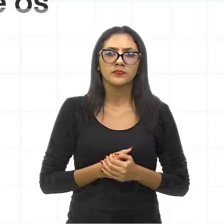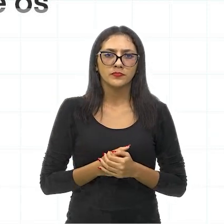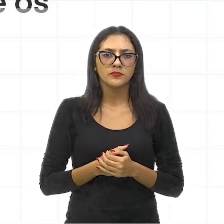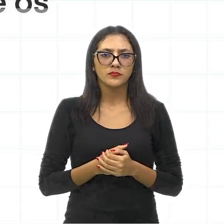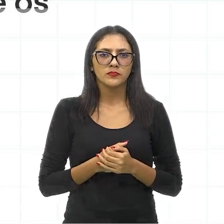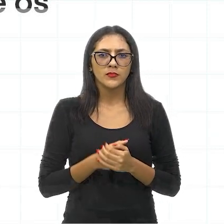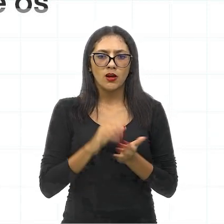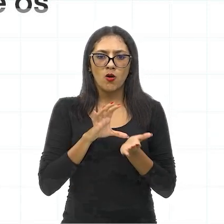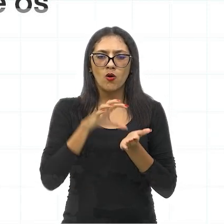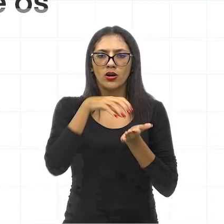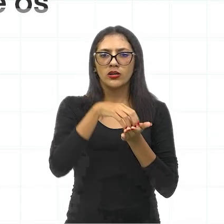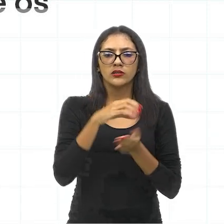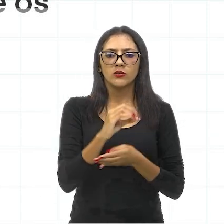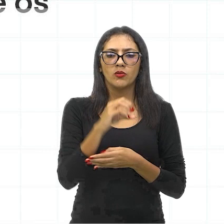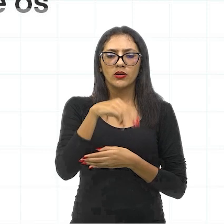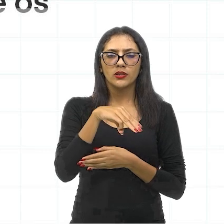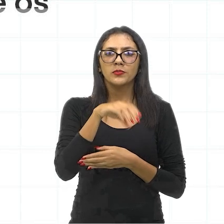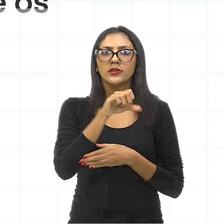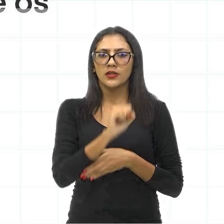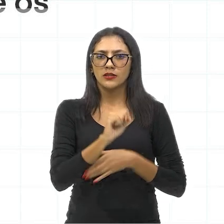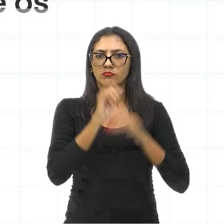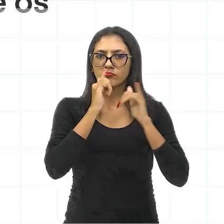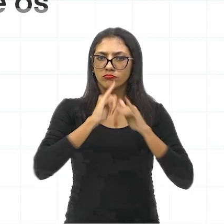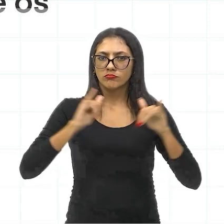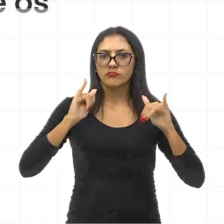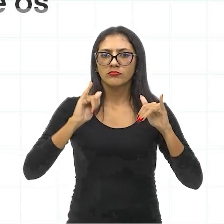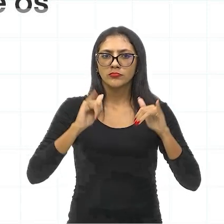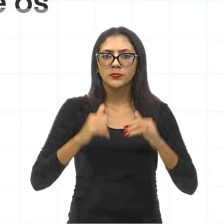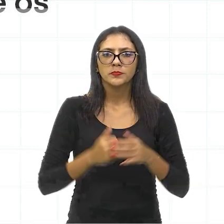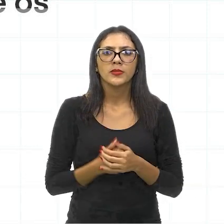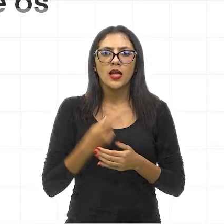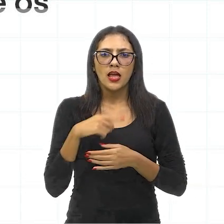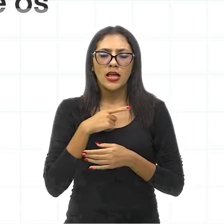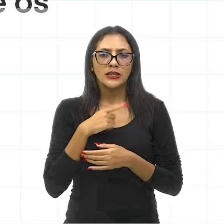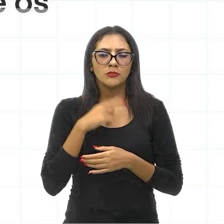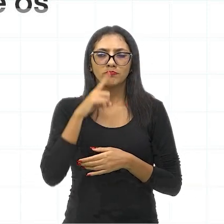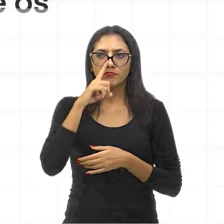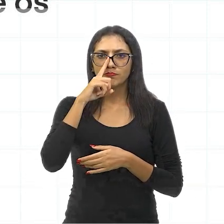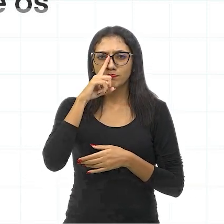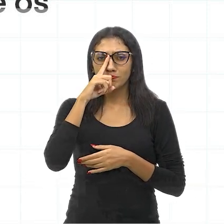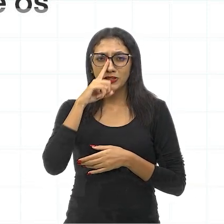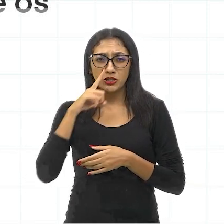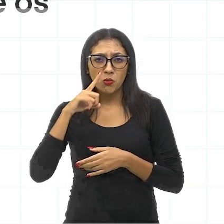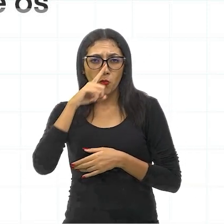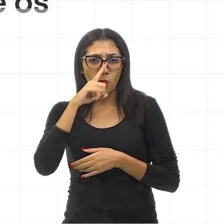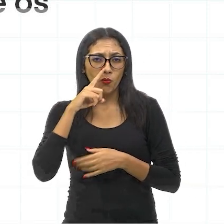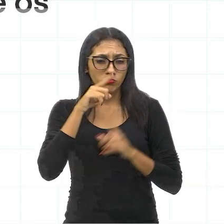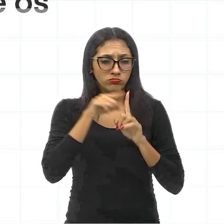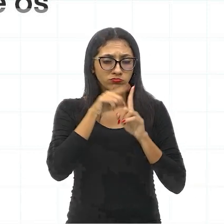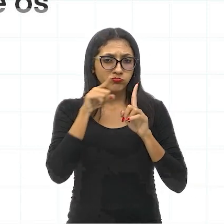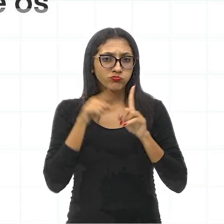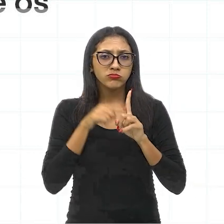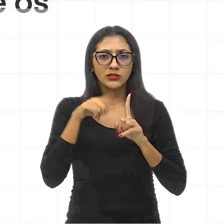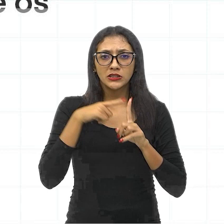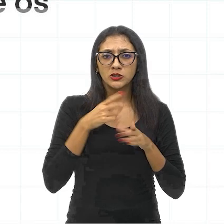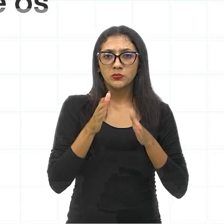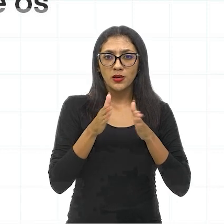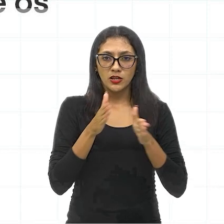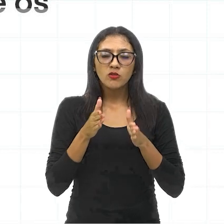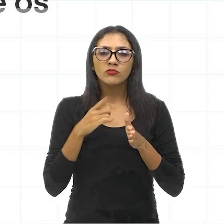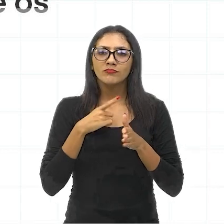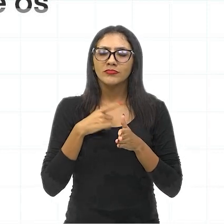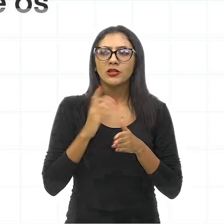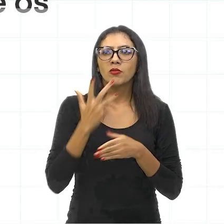de Saúde, a OMS. É apontada como uma gestação de alto risco. A gravidez nessa faixa etária pode